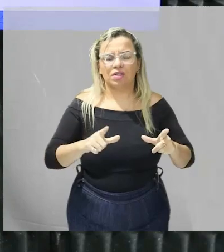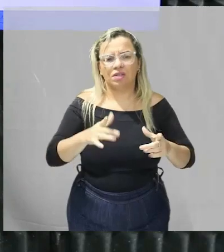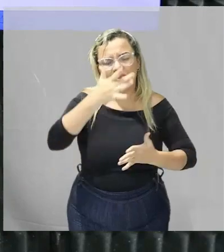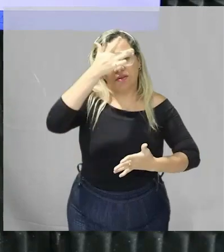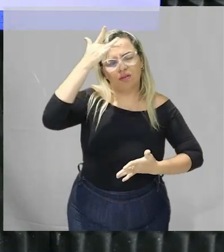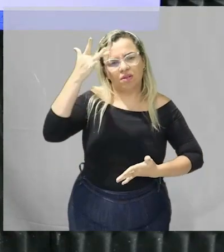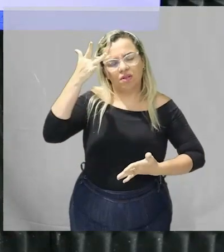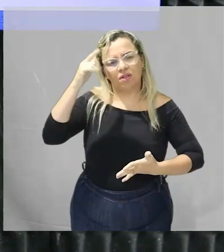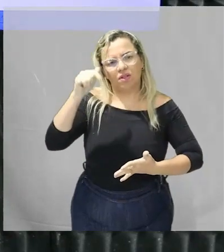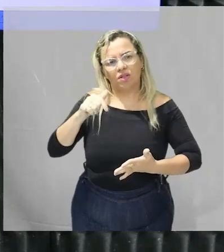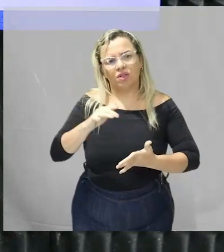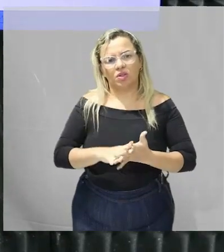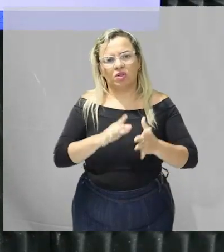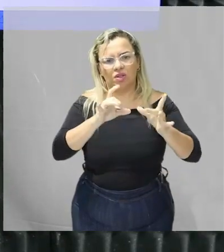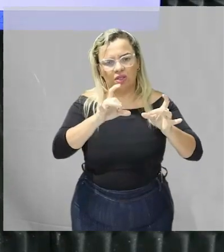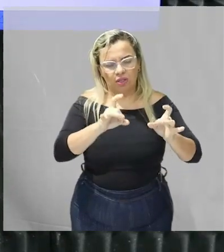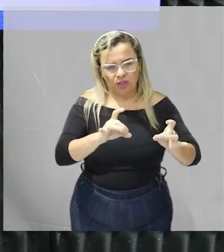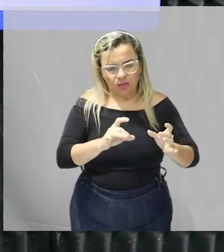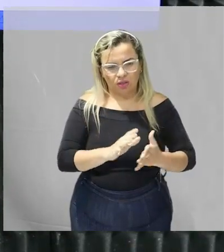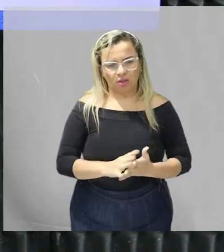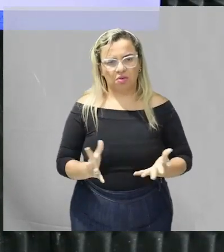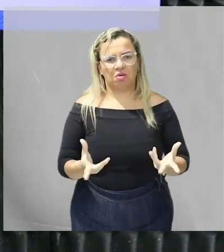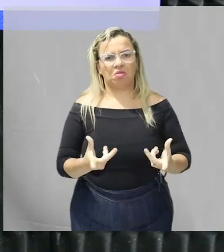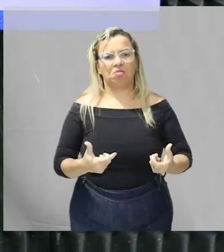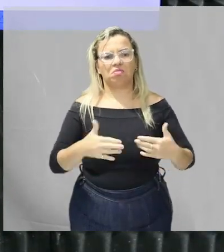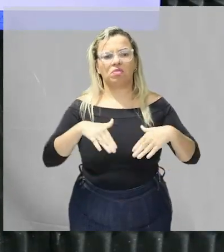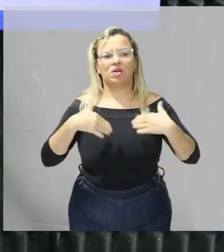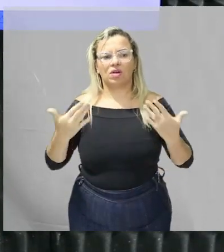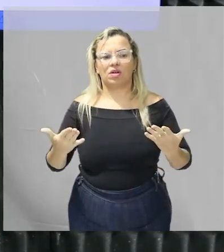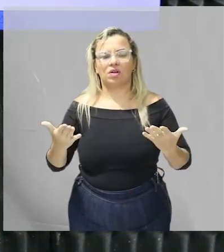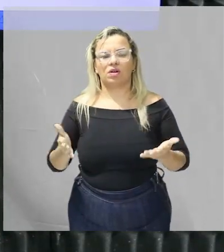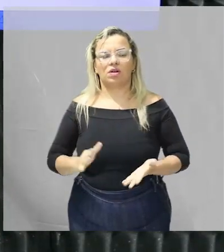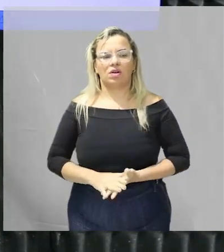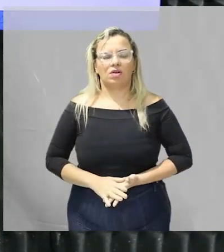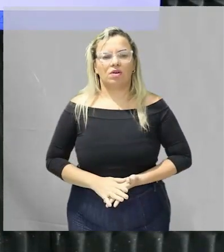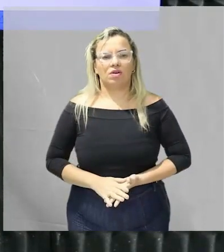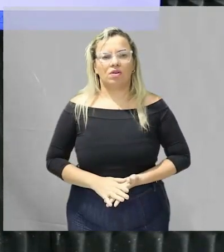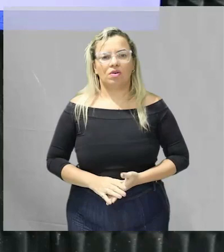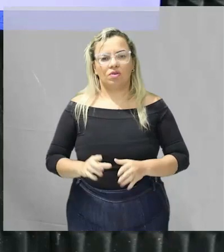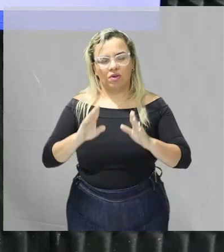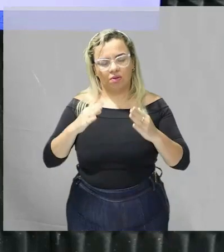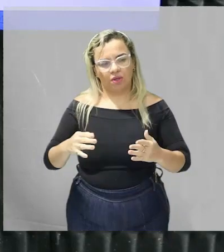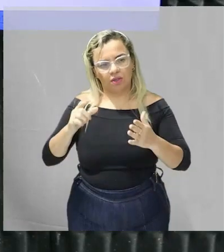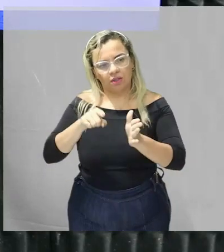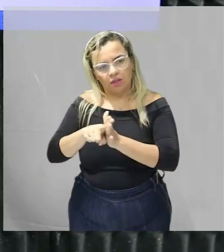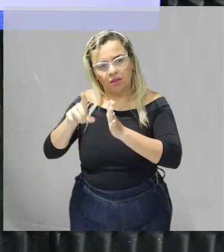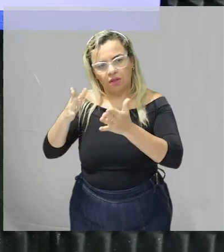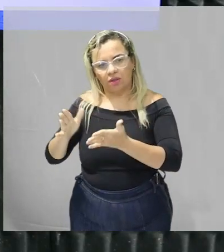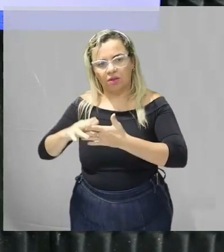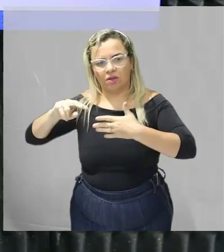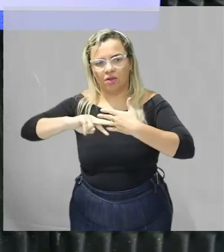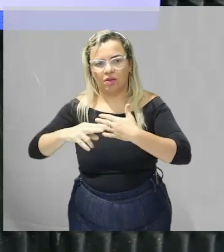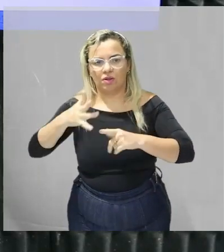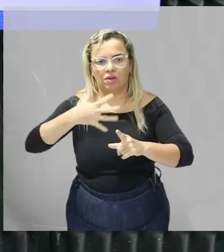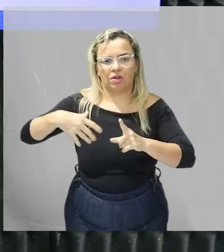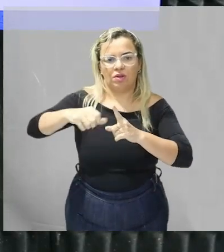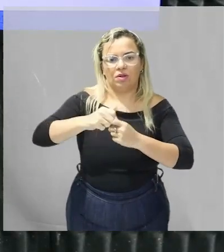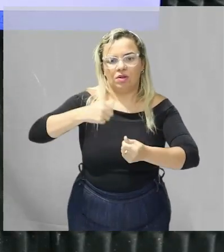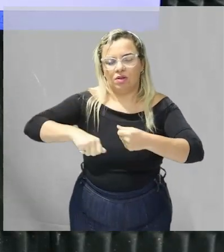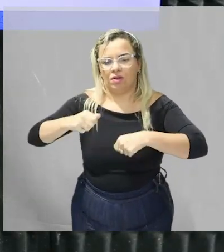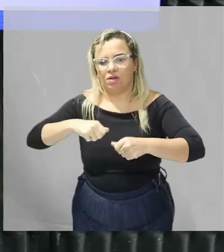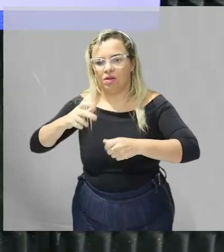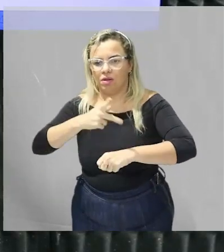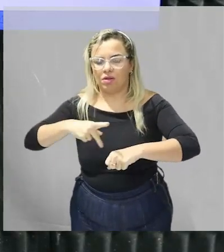que está o X da questão. Aqui está fácil, né? Bora analisar a pergunta agora de novo. Uma consequência socioeconômica para os países que vivenciam a